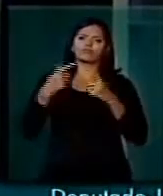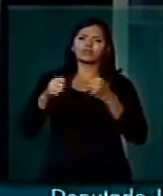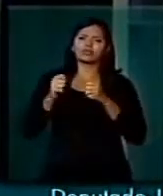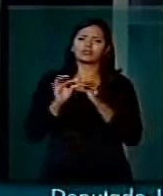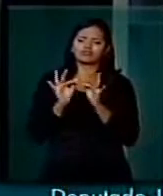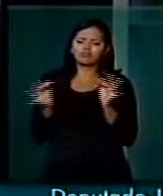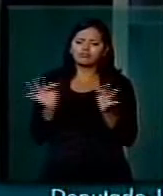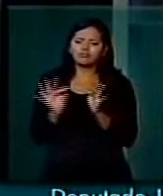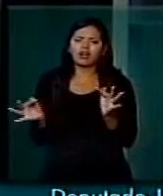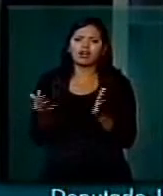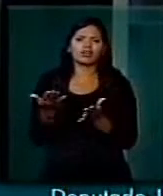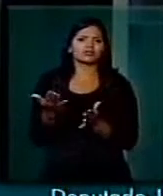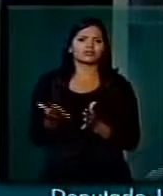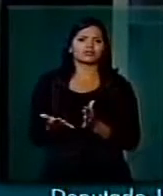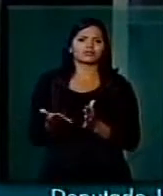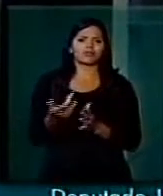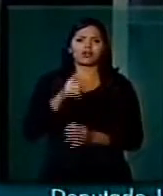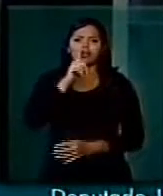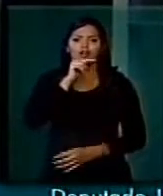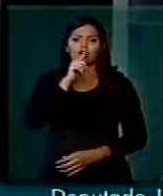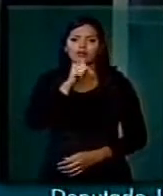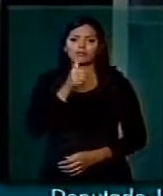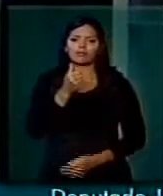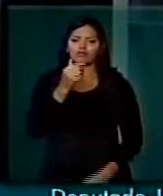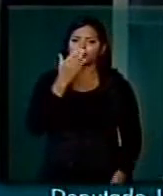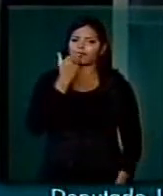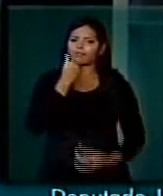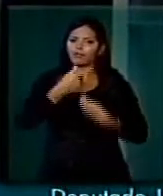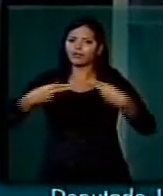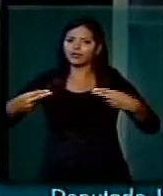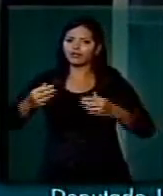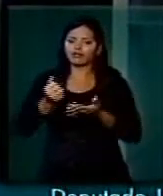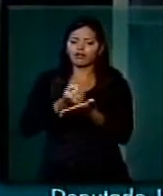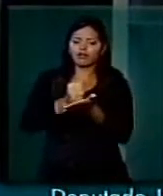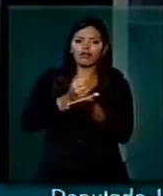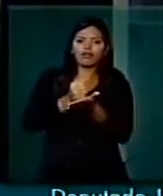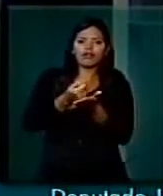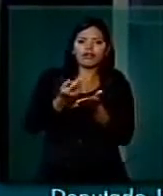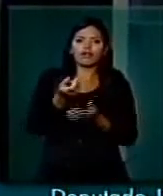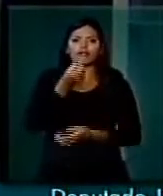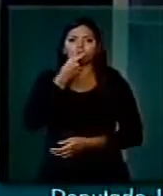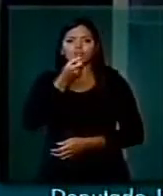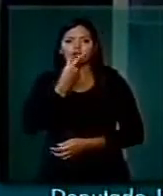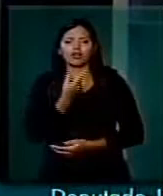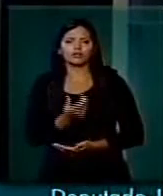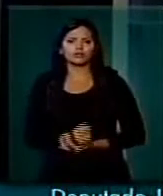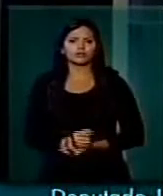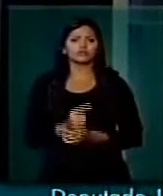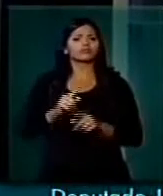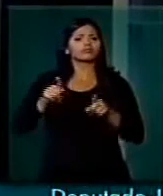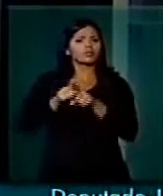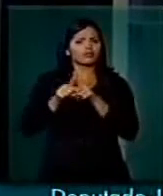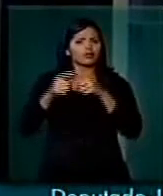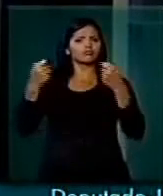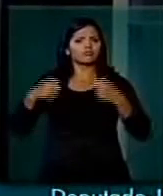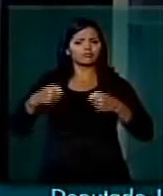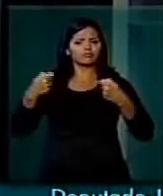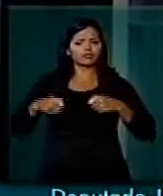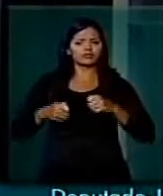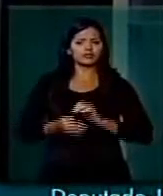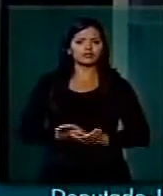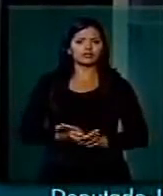que gera conhecimento geral, de água, de comida, de remédio, mas precisa também